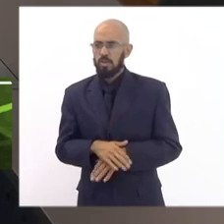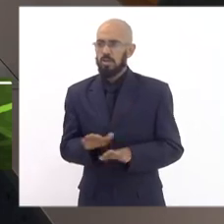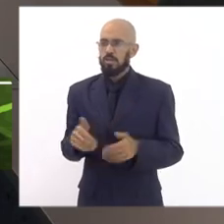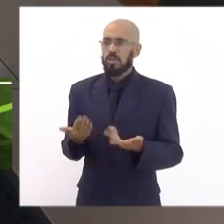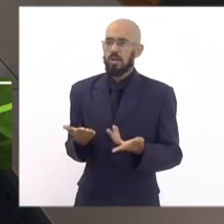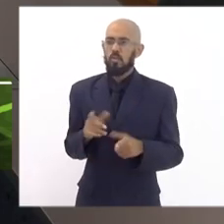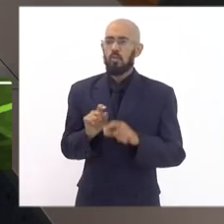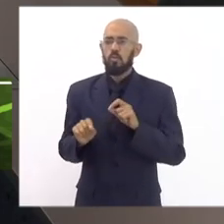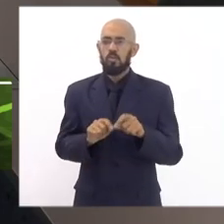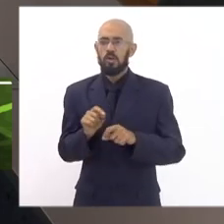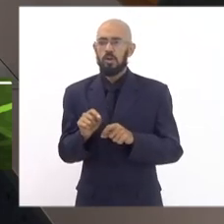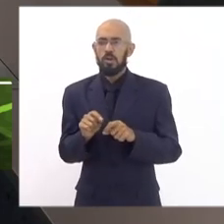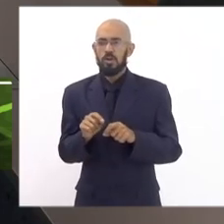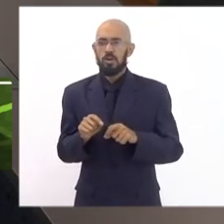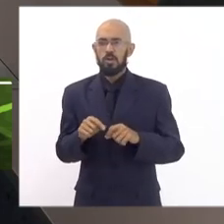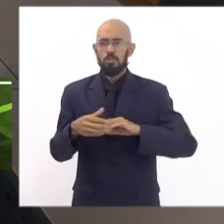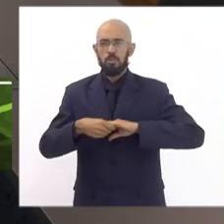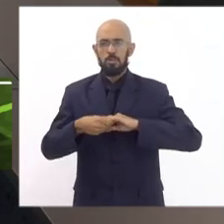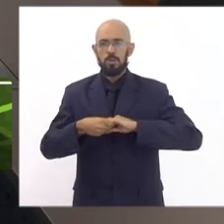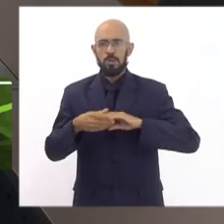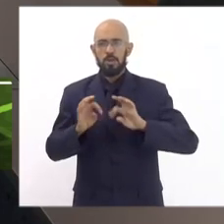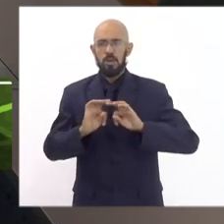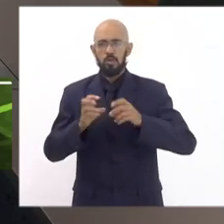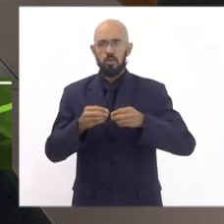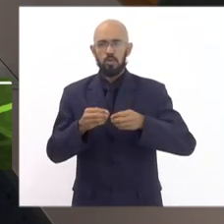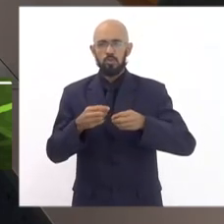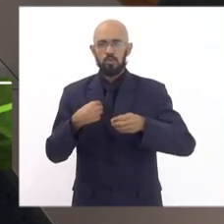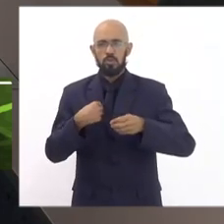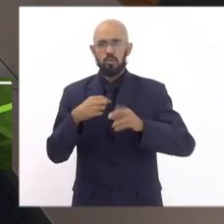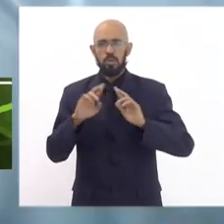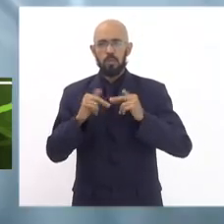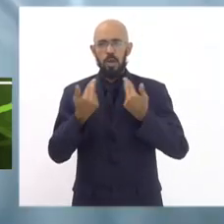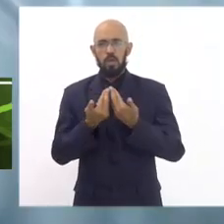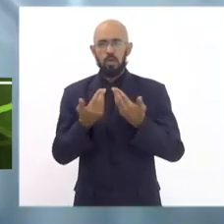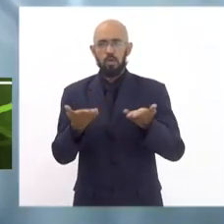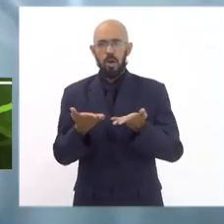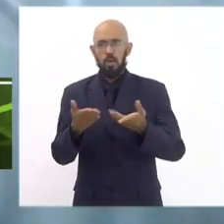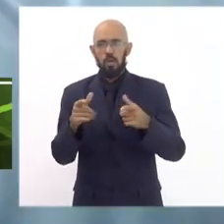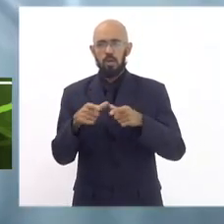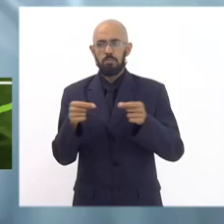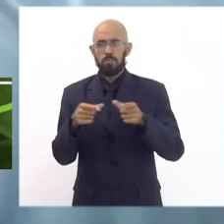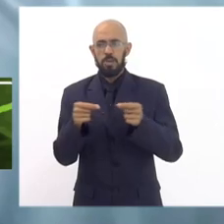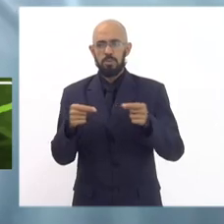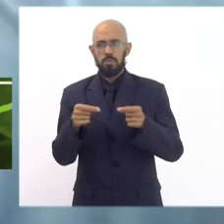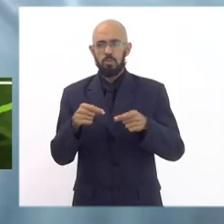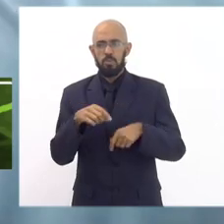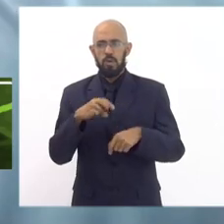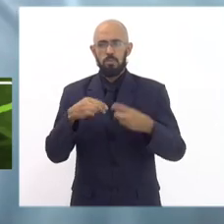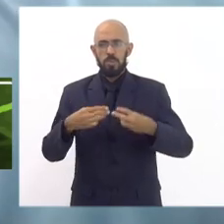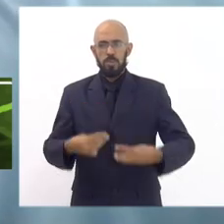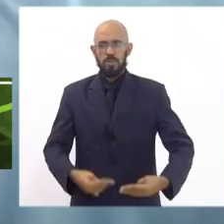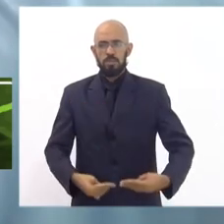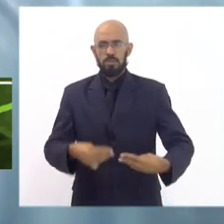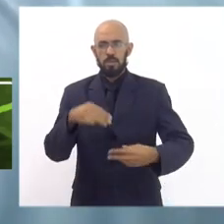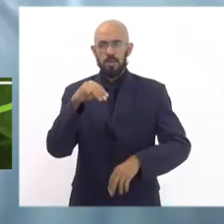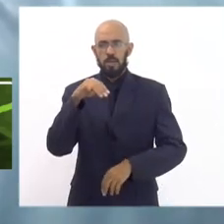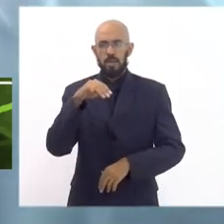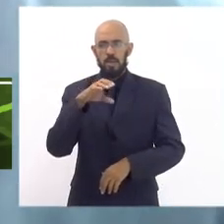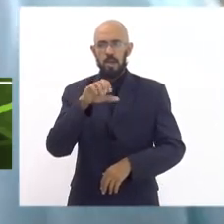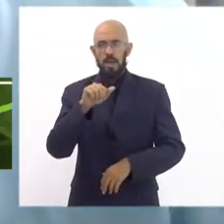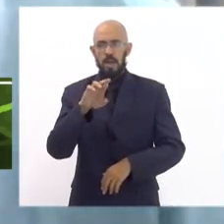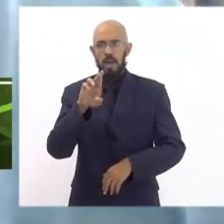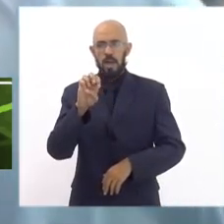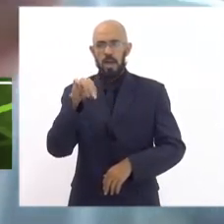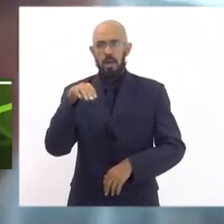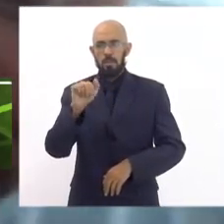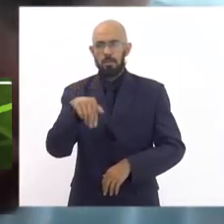Então, saudando a todos, eu tenho uma reunião agora em Brasília com os ministros, ministra Carmen Lúcia e o ministro Fux, fórum dos